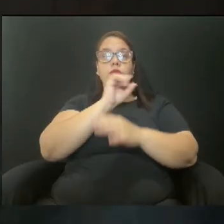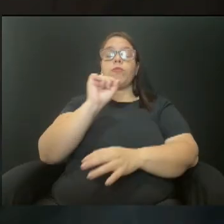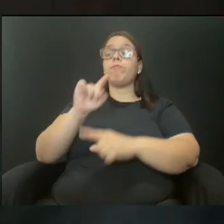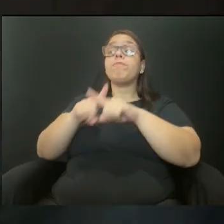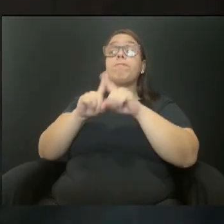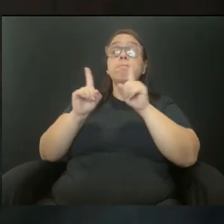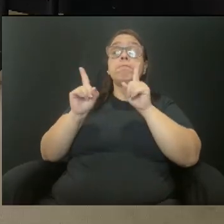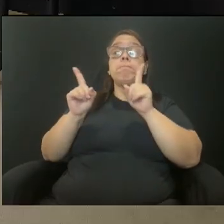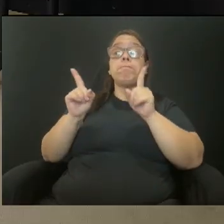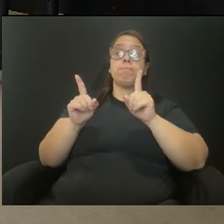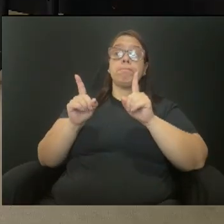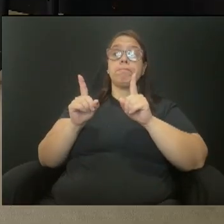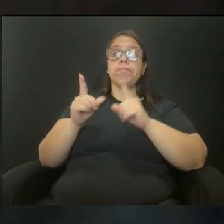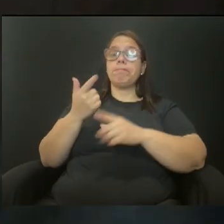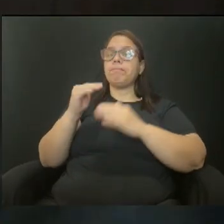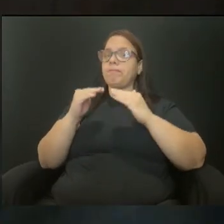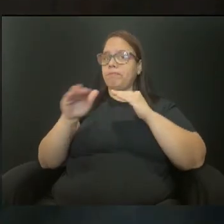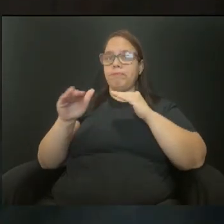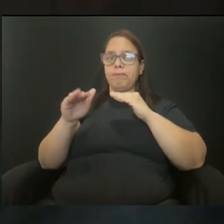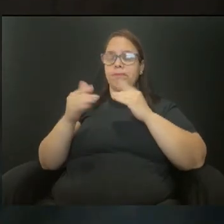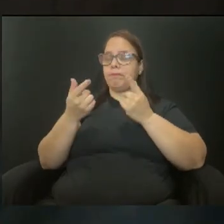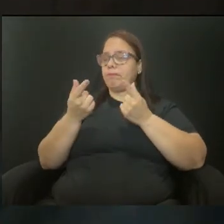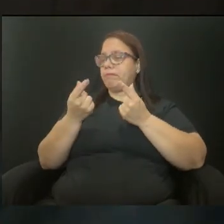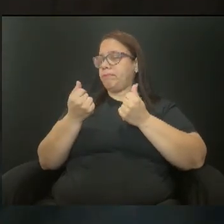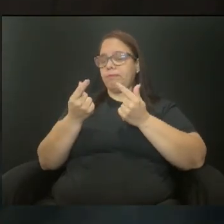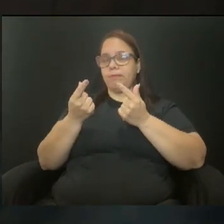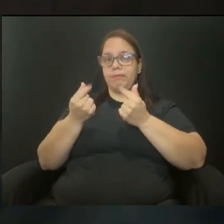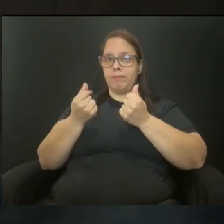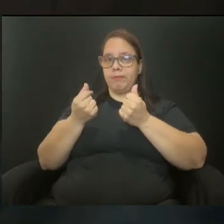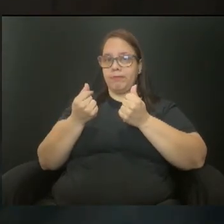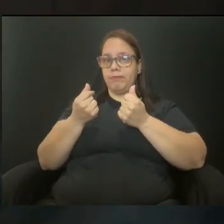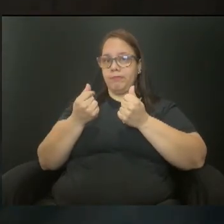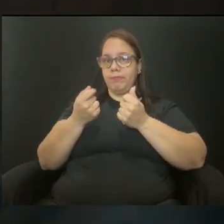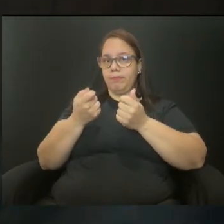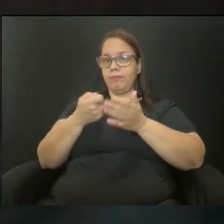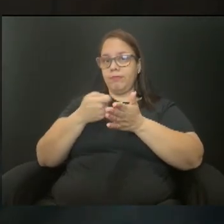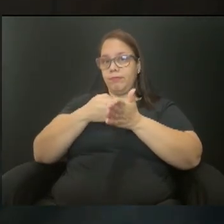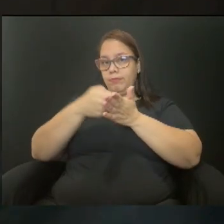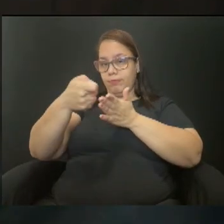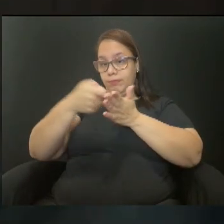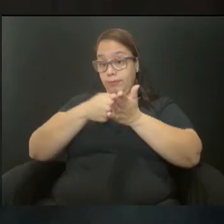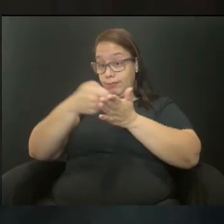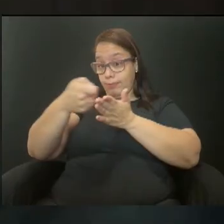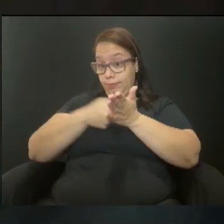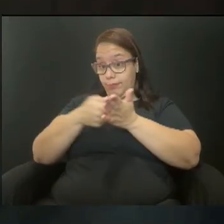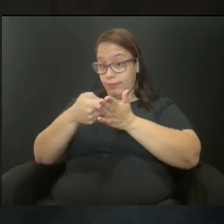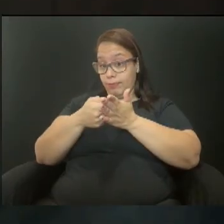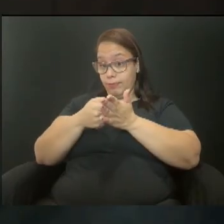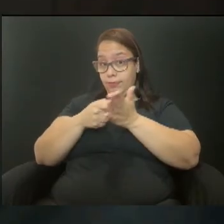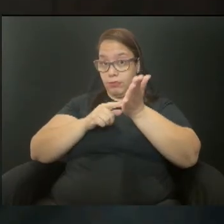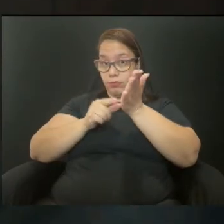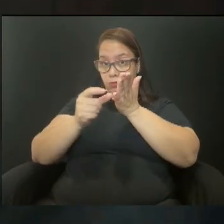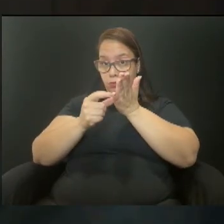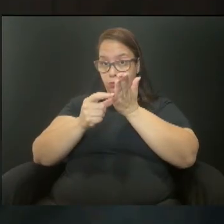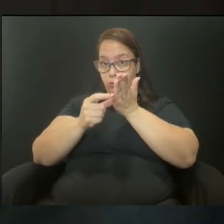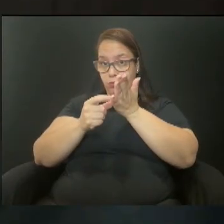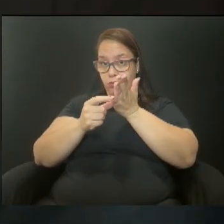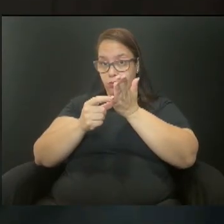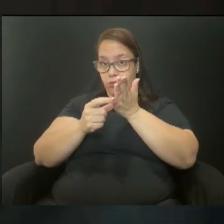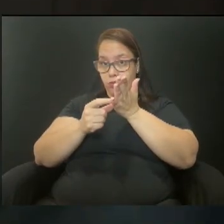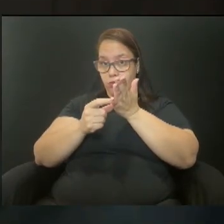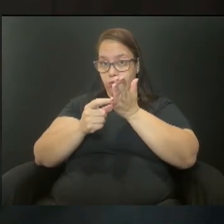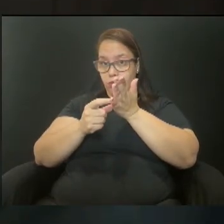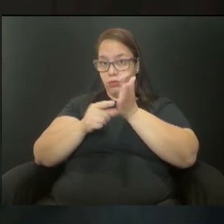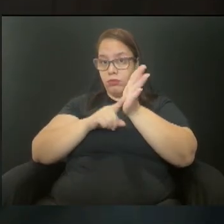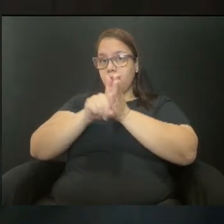não concorda com esse valor. Ela mesmo assim, ela assina e ela coloca alguma coisa Pode questionando o